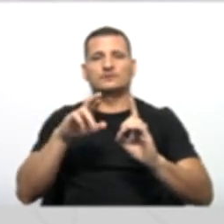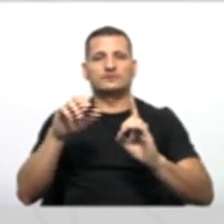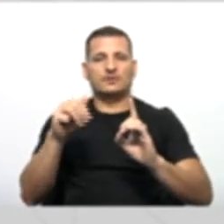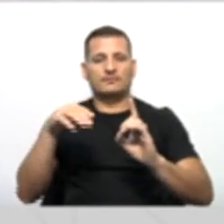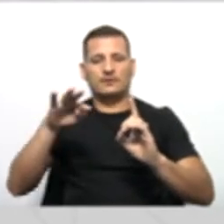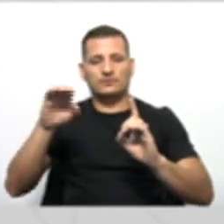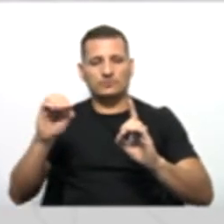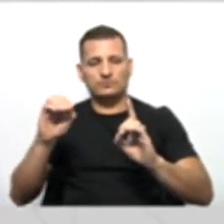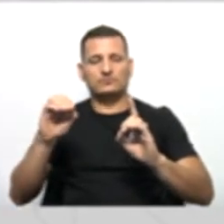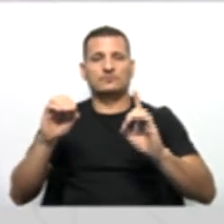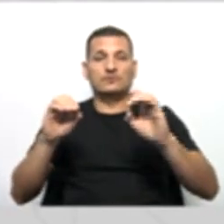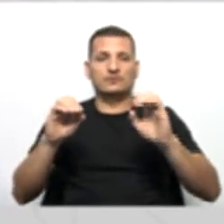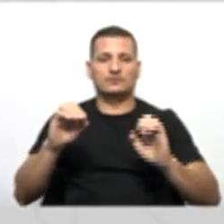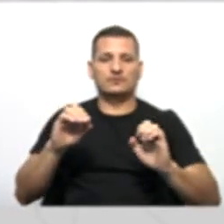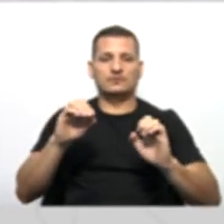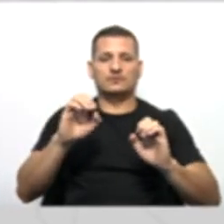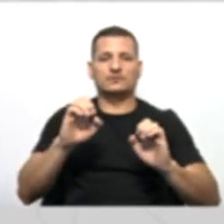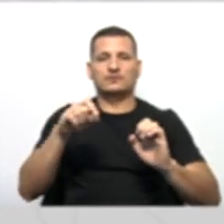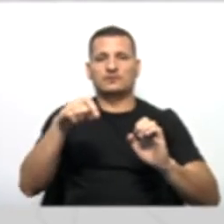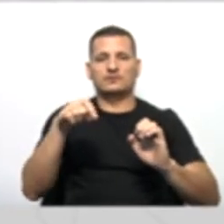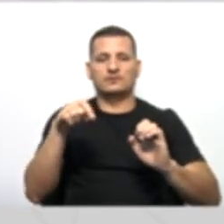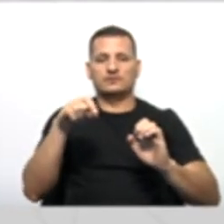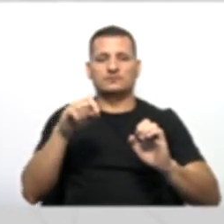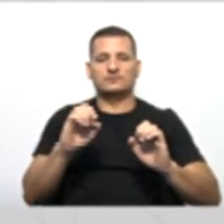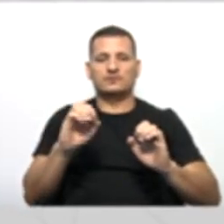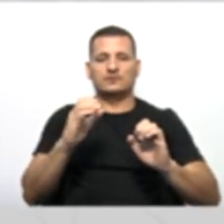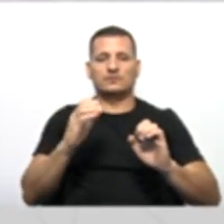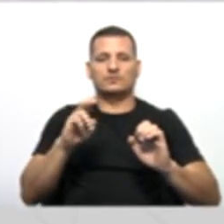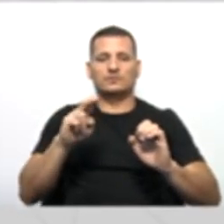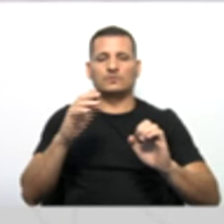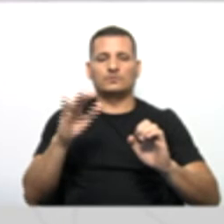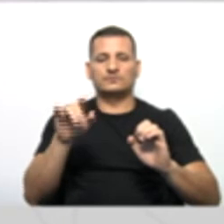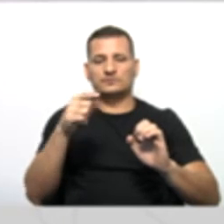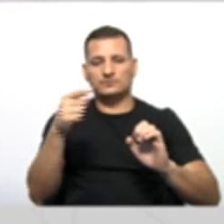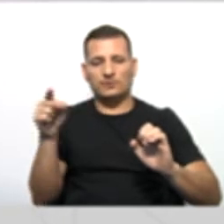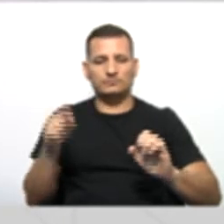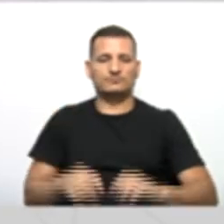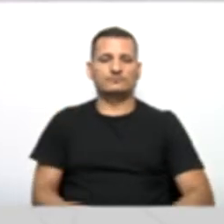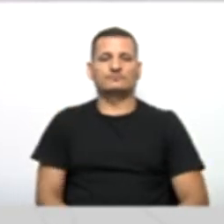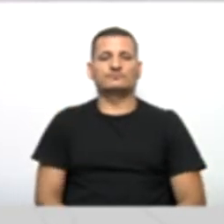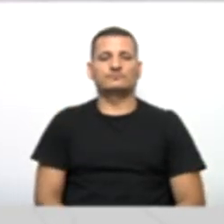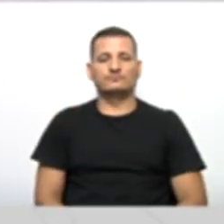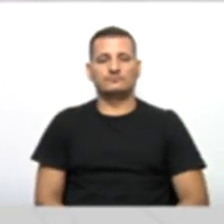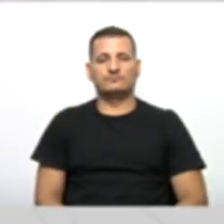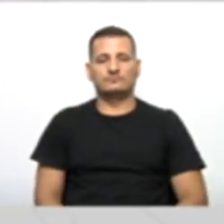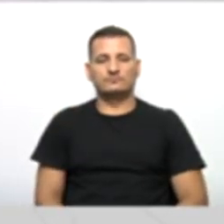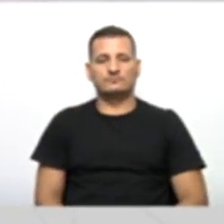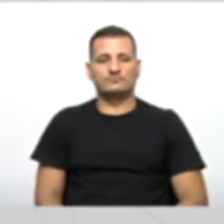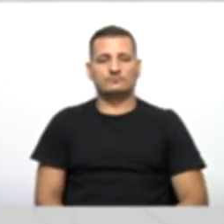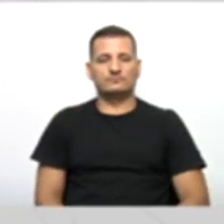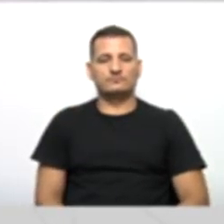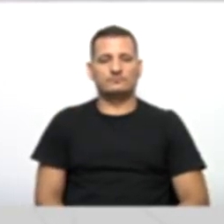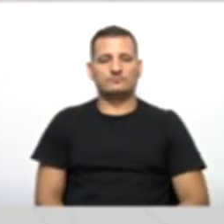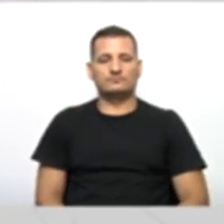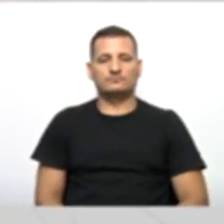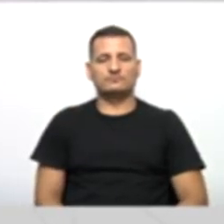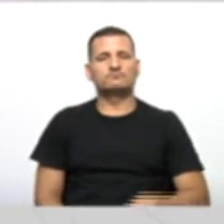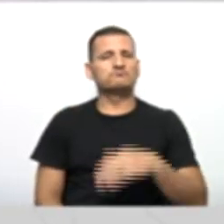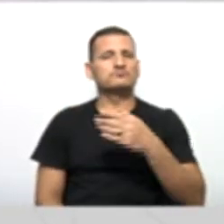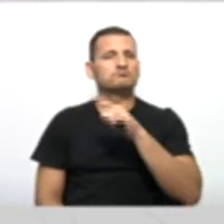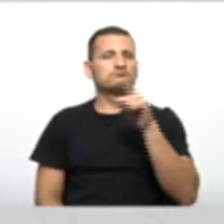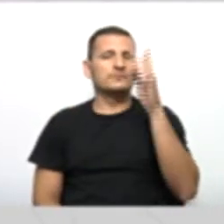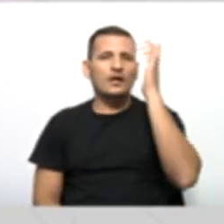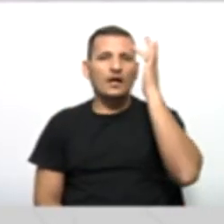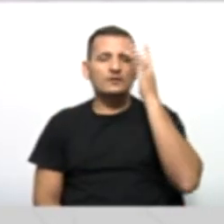encerramento. Alternativa E, finalizando aí as opções possíveis, execução. E aí, gente, o que vocês acham que